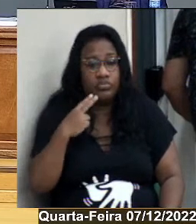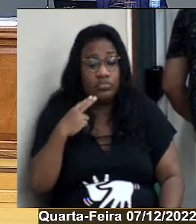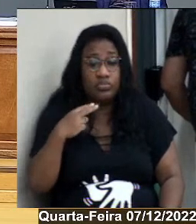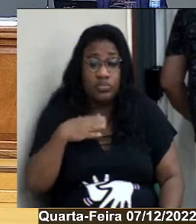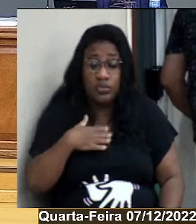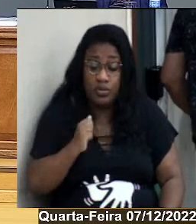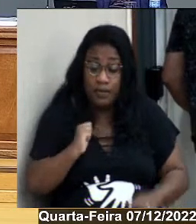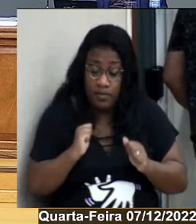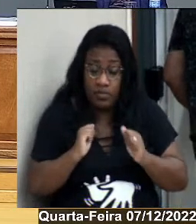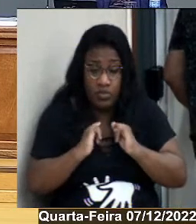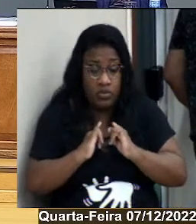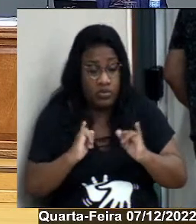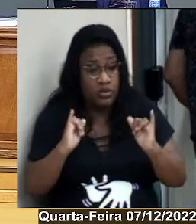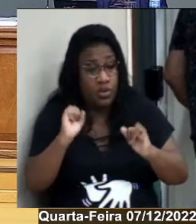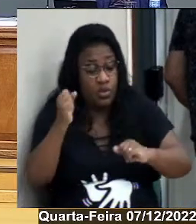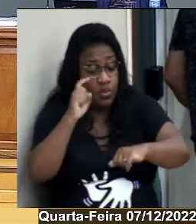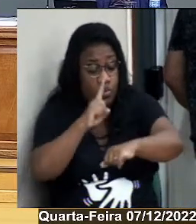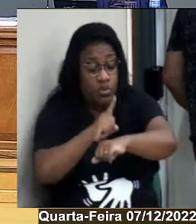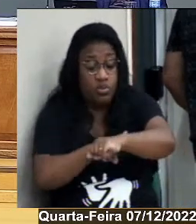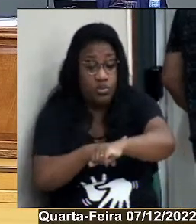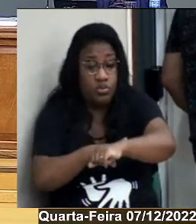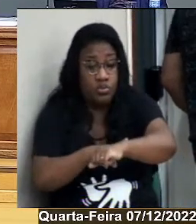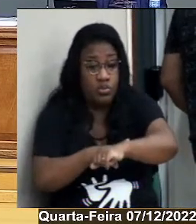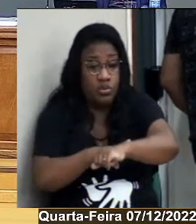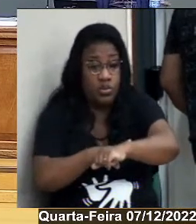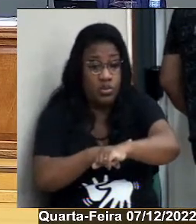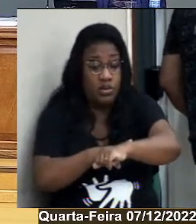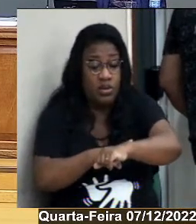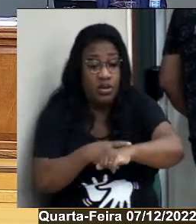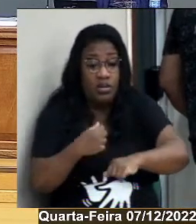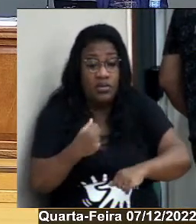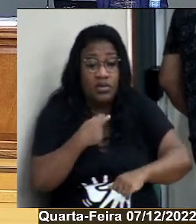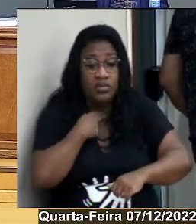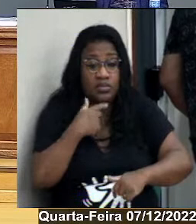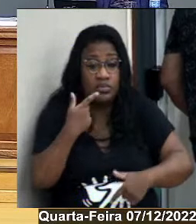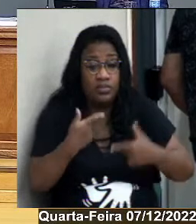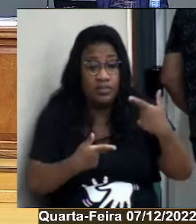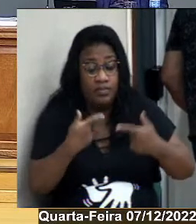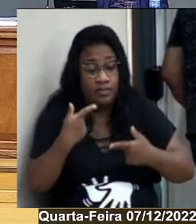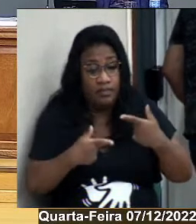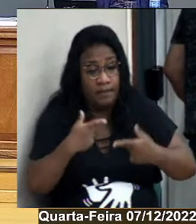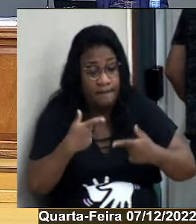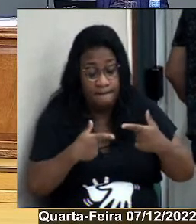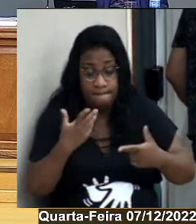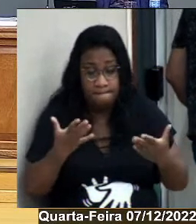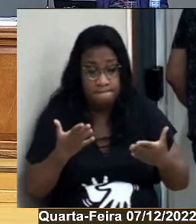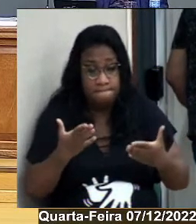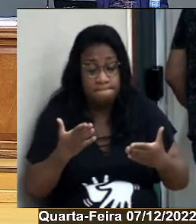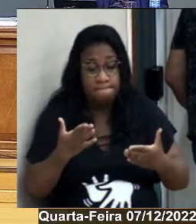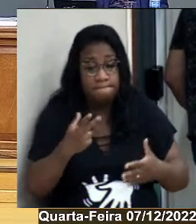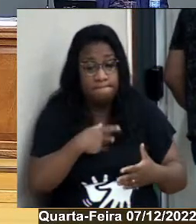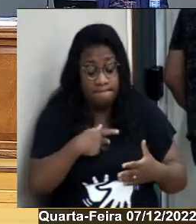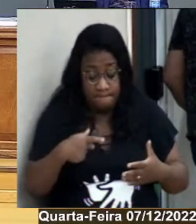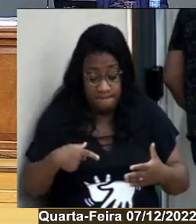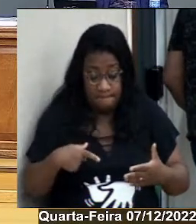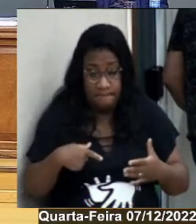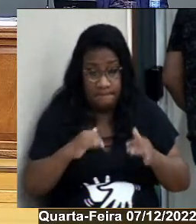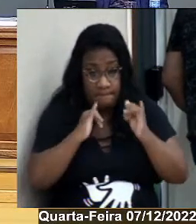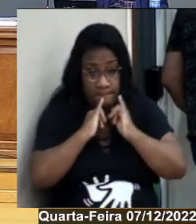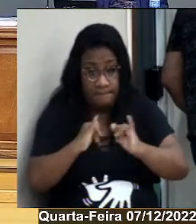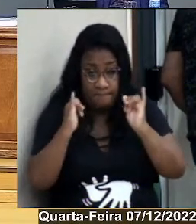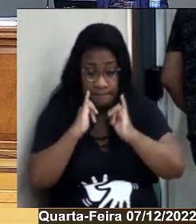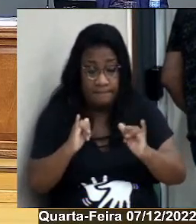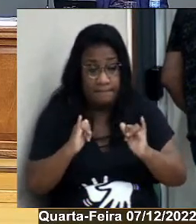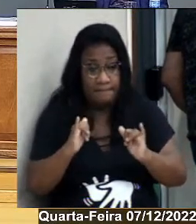aqui. Vereadores, se eles colocam um projeto 8 horas da manhã... Esse projeto não entrou às 8 da manhã, vereador. Presidente, você vai deixar minha